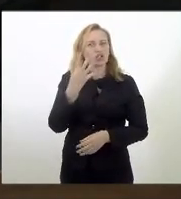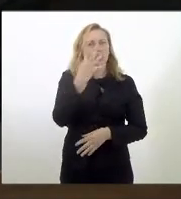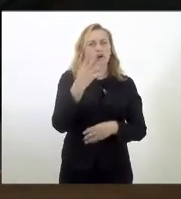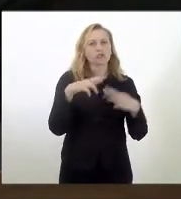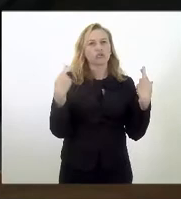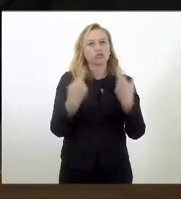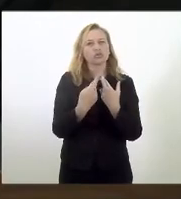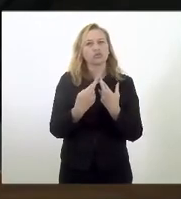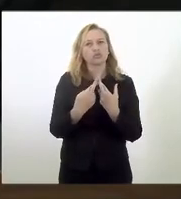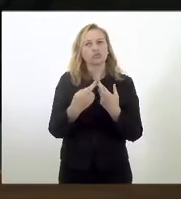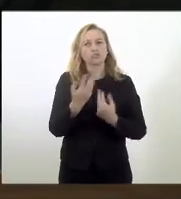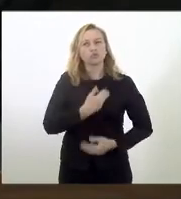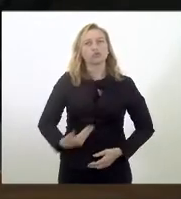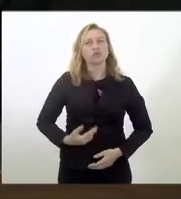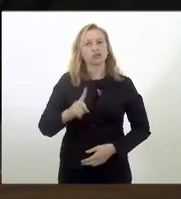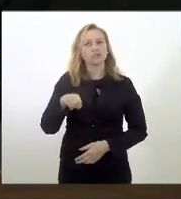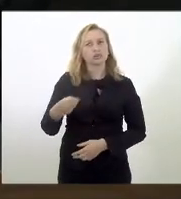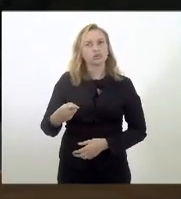públicas.